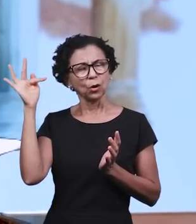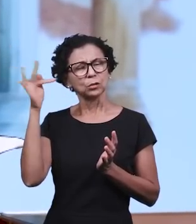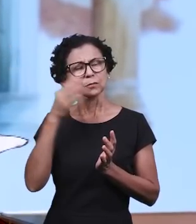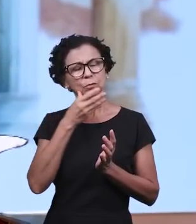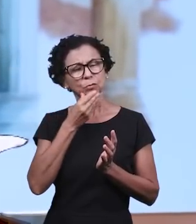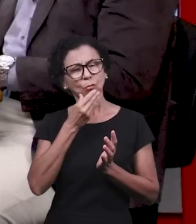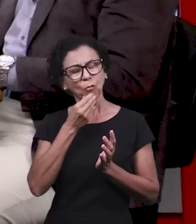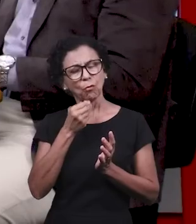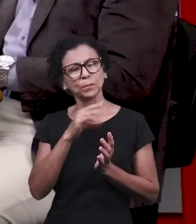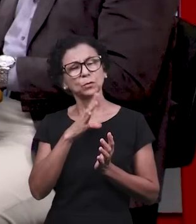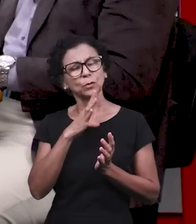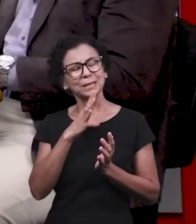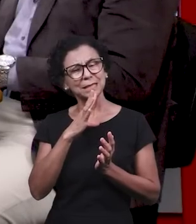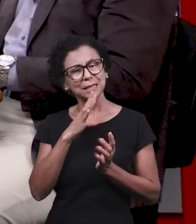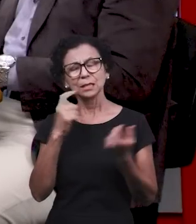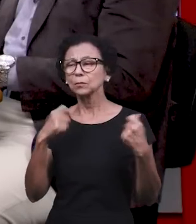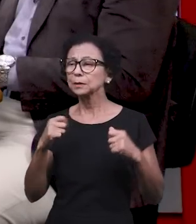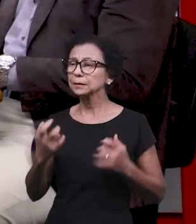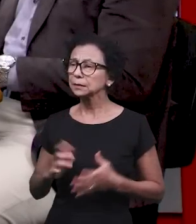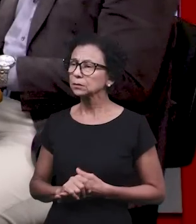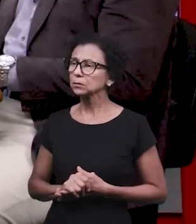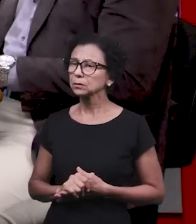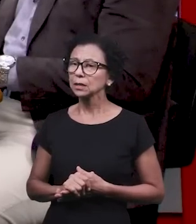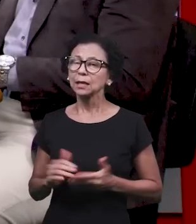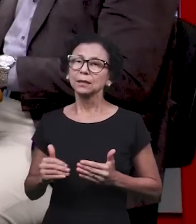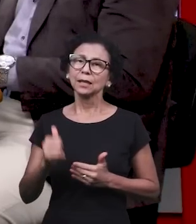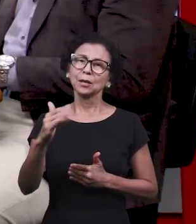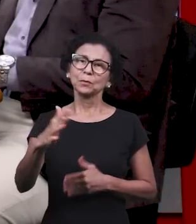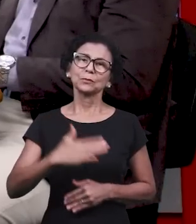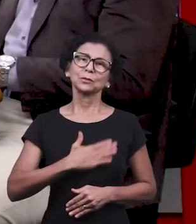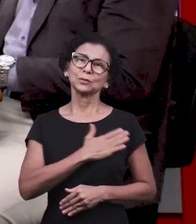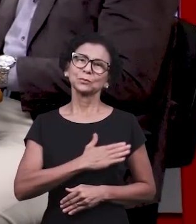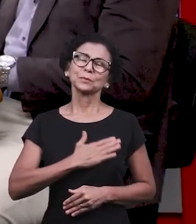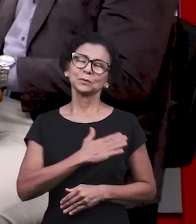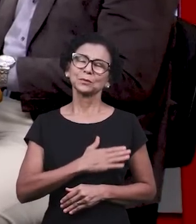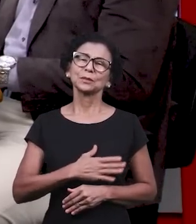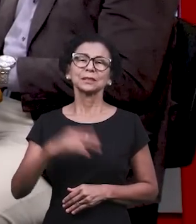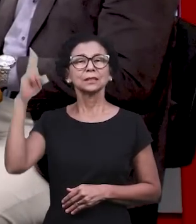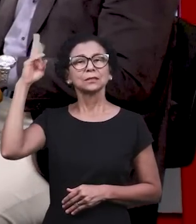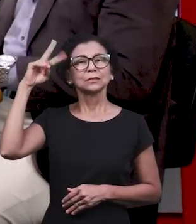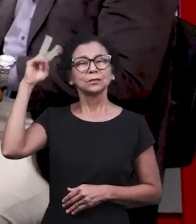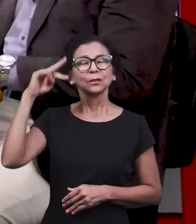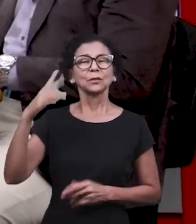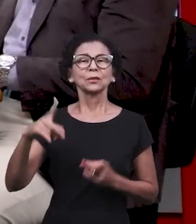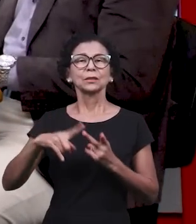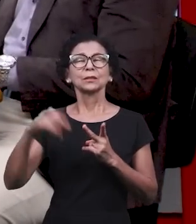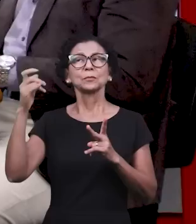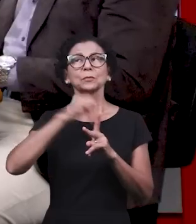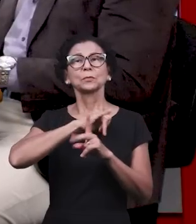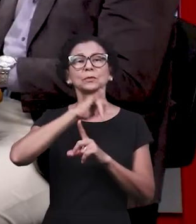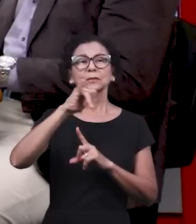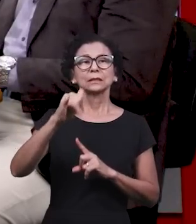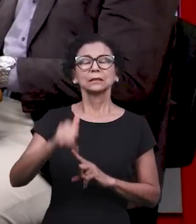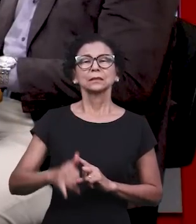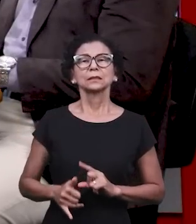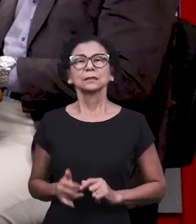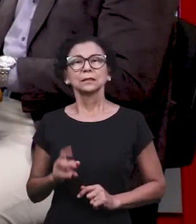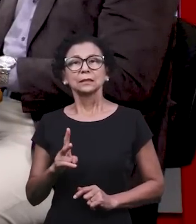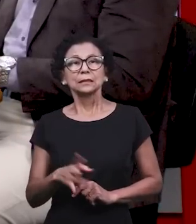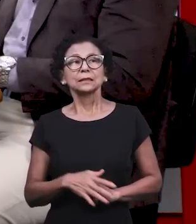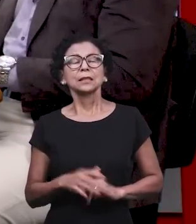pastor Antônio Carlos, que esse meu gosto por História, ele se deu numa visita como pastor.